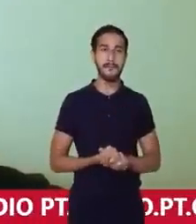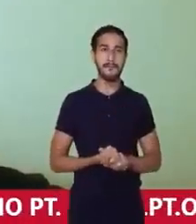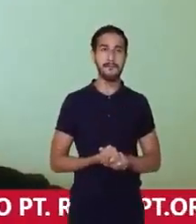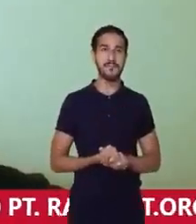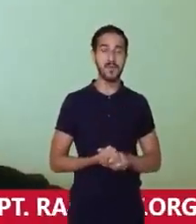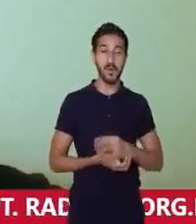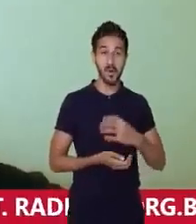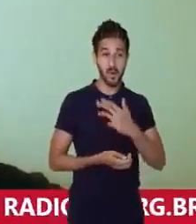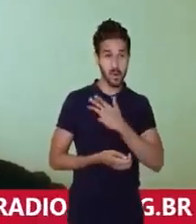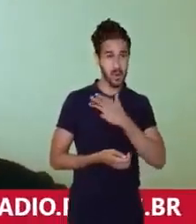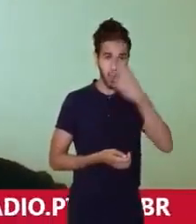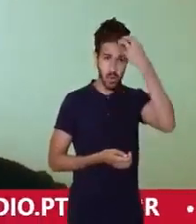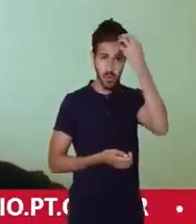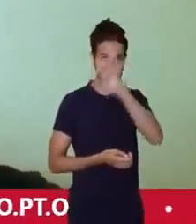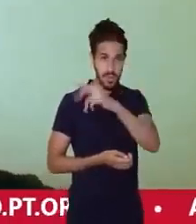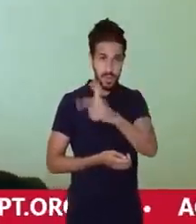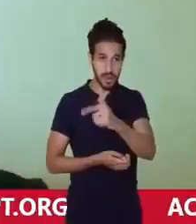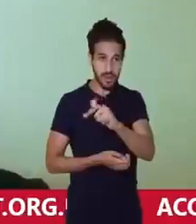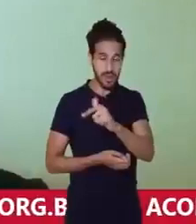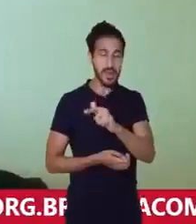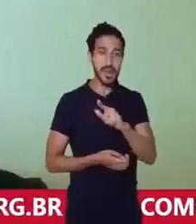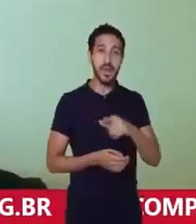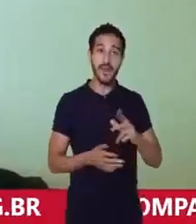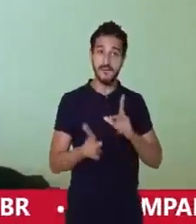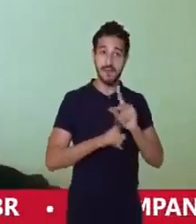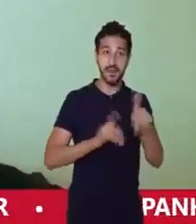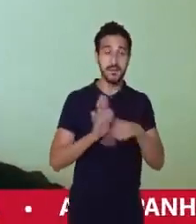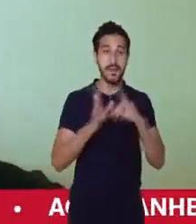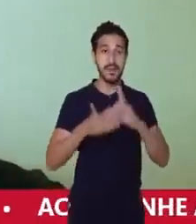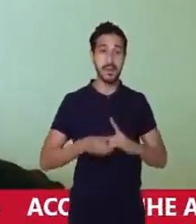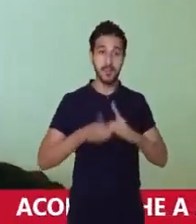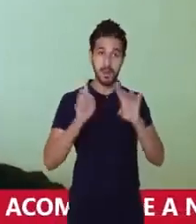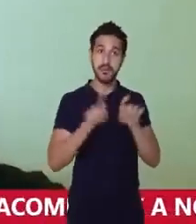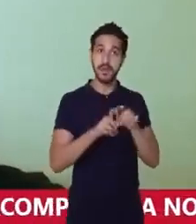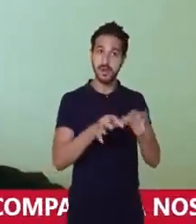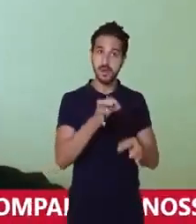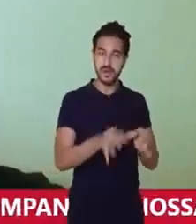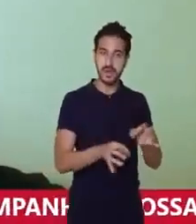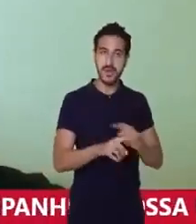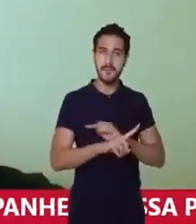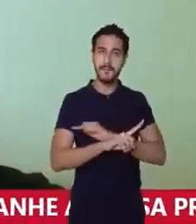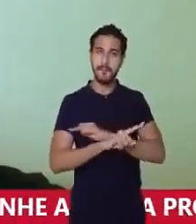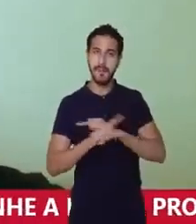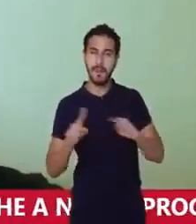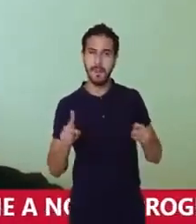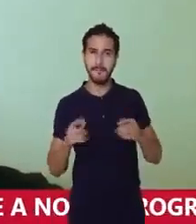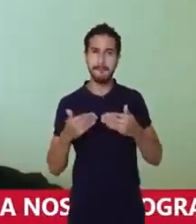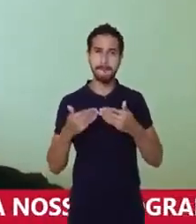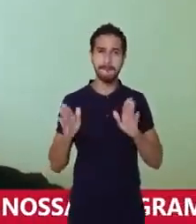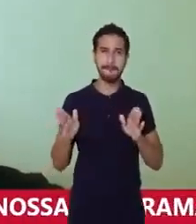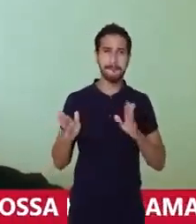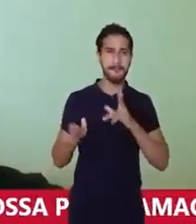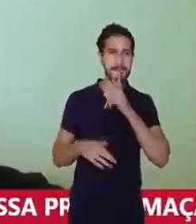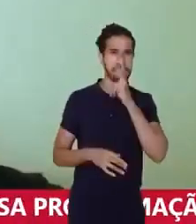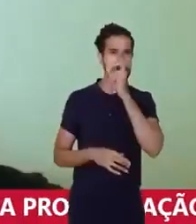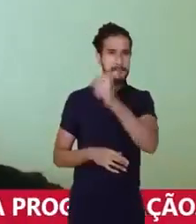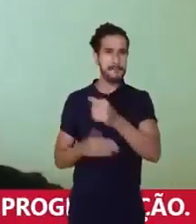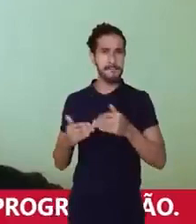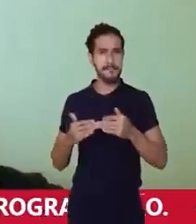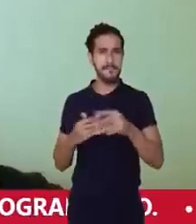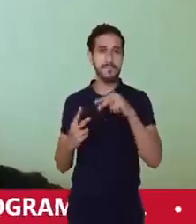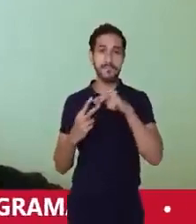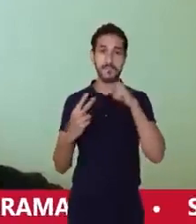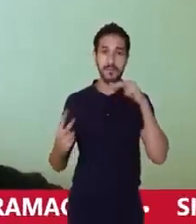justiça, a gente sabe, uma vitória da democracia, a gente sabe. Mas ela abre uma forte e